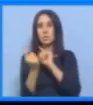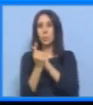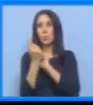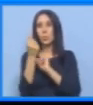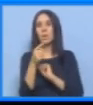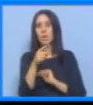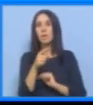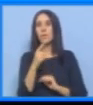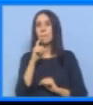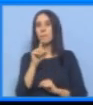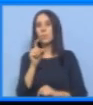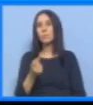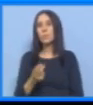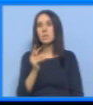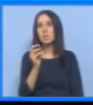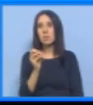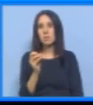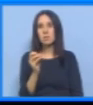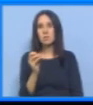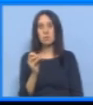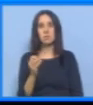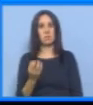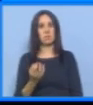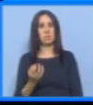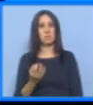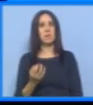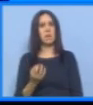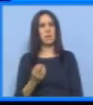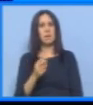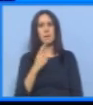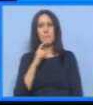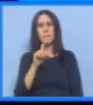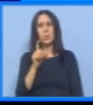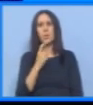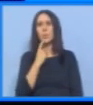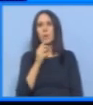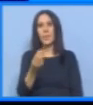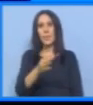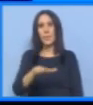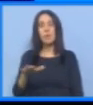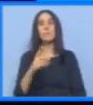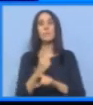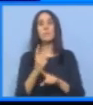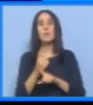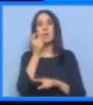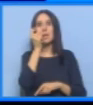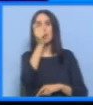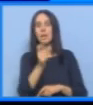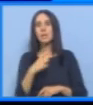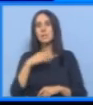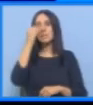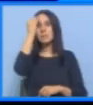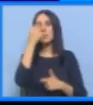de 30 perguntas. Portanto, era muita pergunta para fazer às crianças. Porquê? Porque ele queria saber